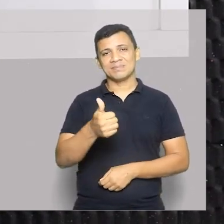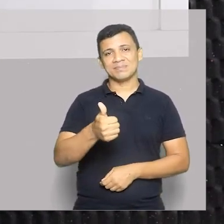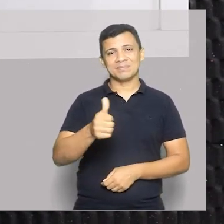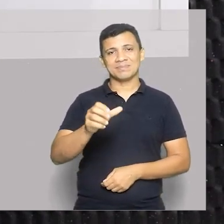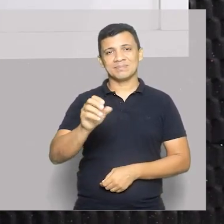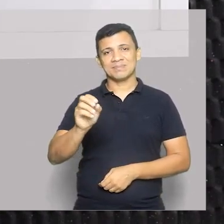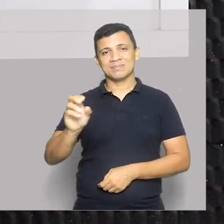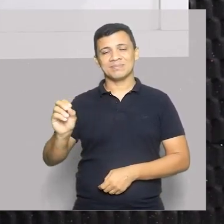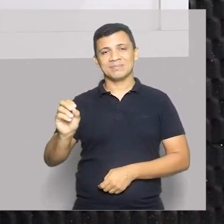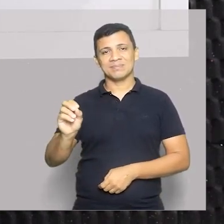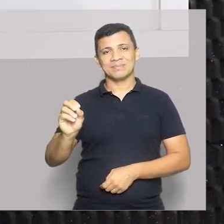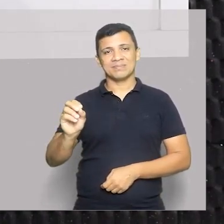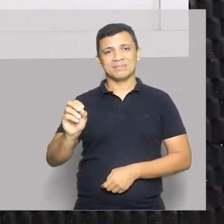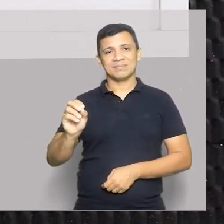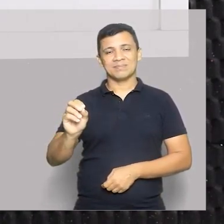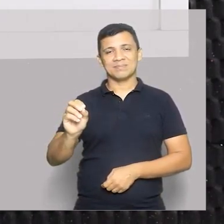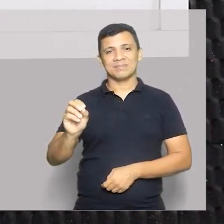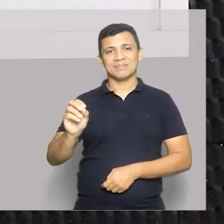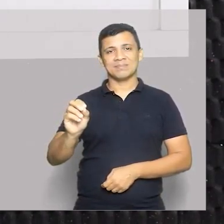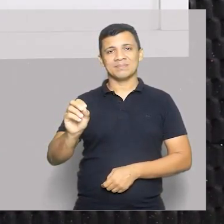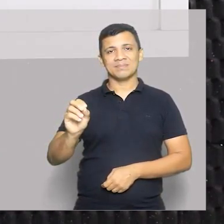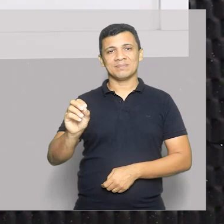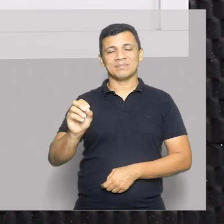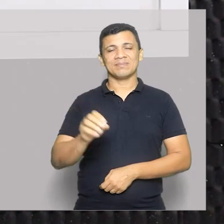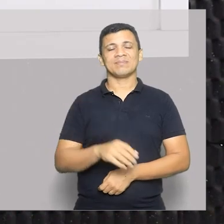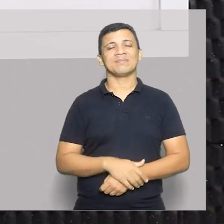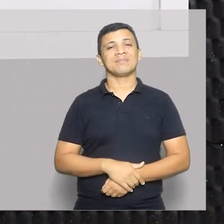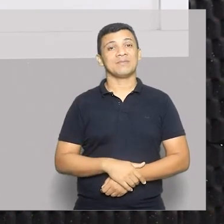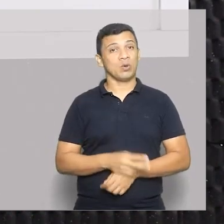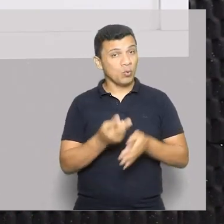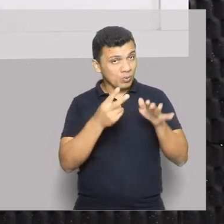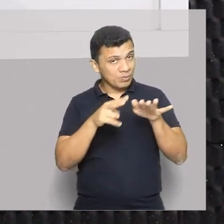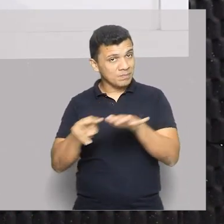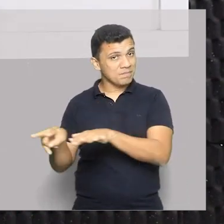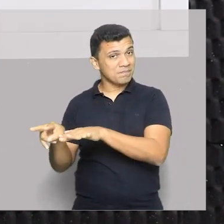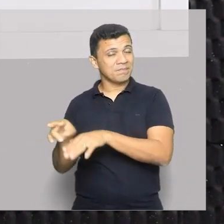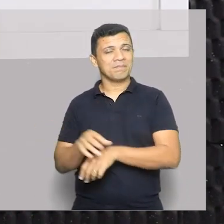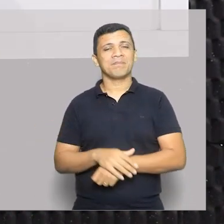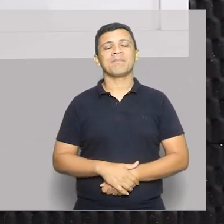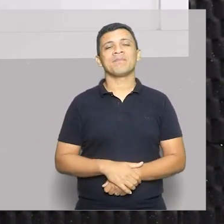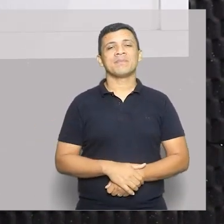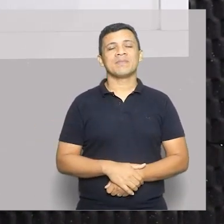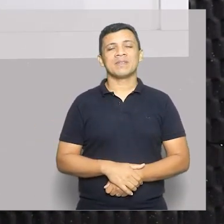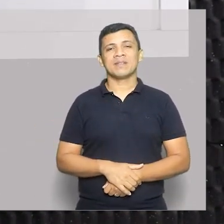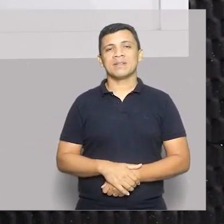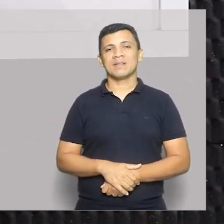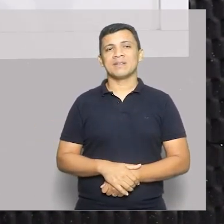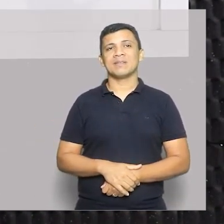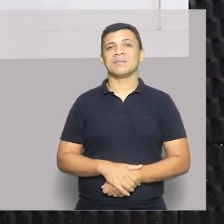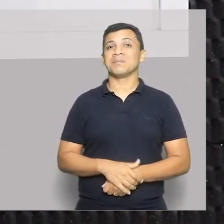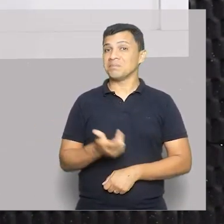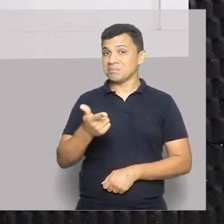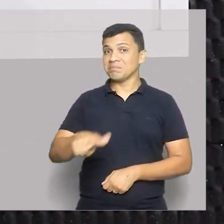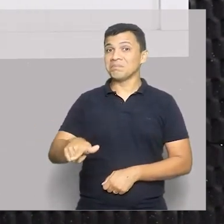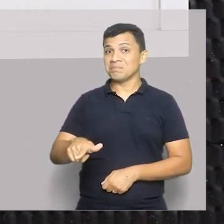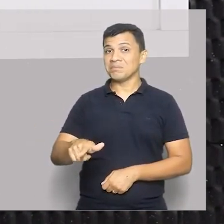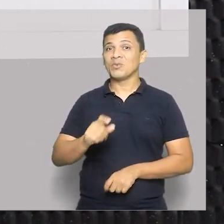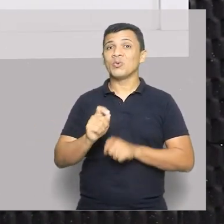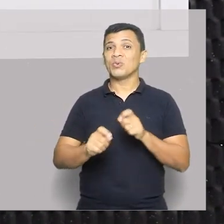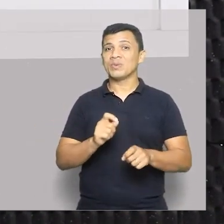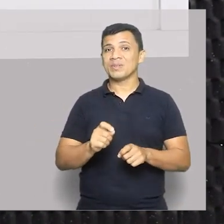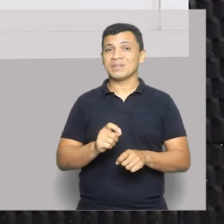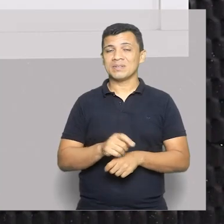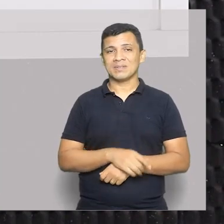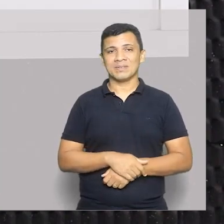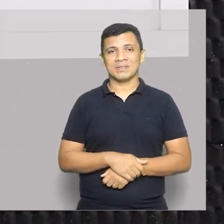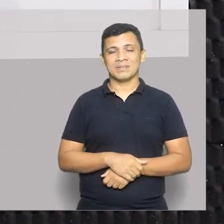100 na segunda semana. Ora, e aqui o que acontece? Depois, ó, ainda tem gente, tem 10 mil